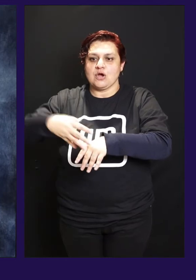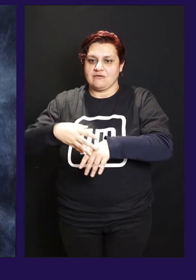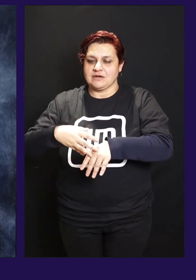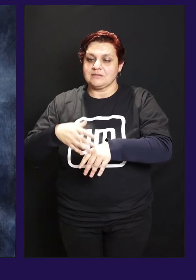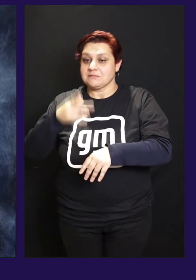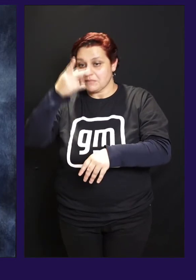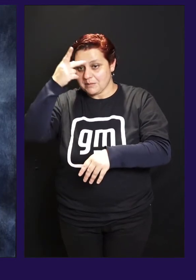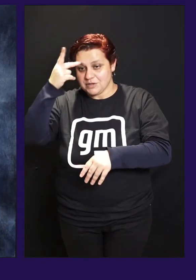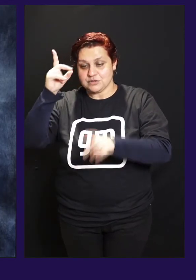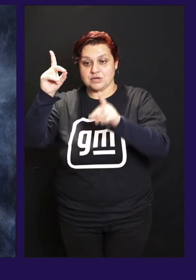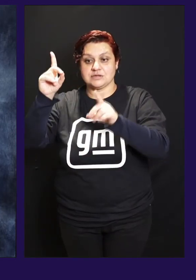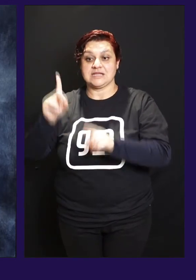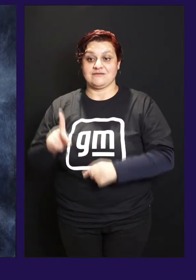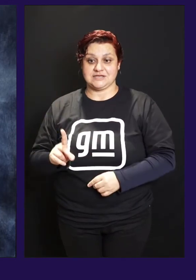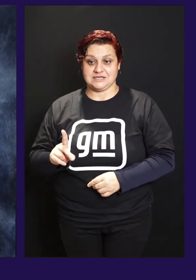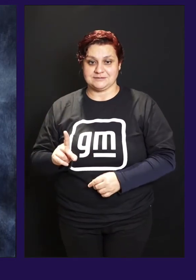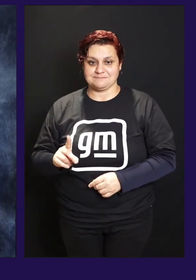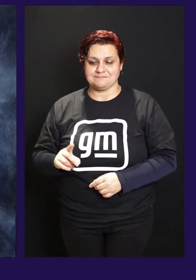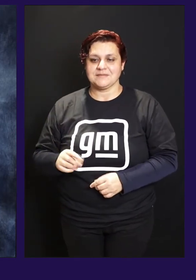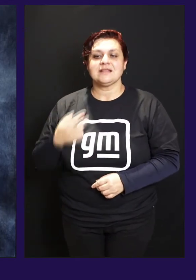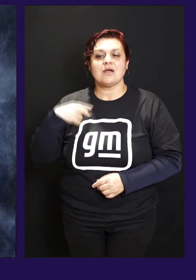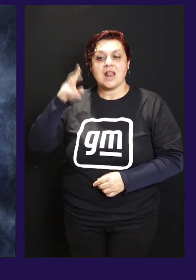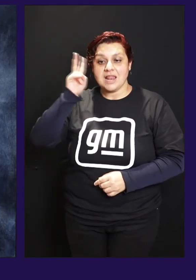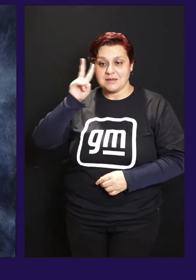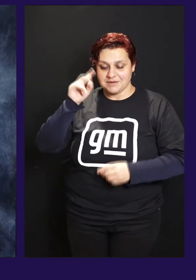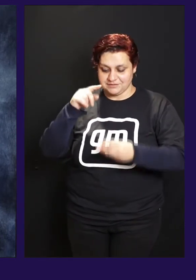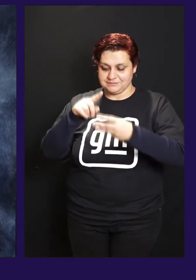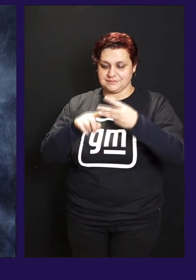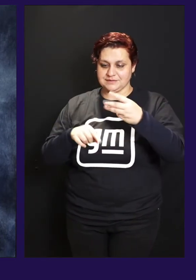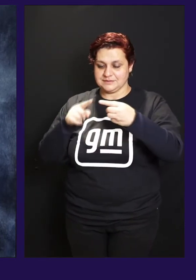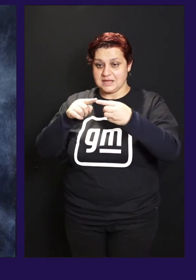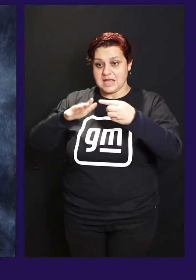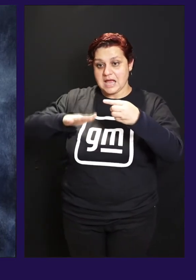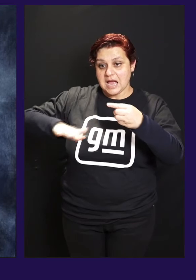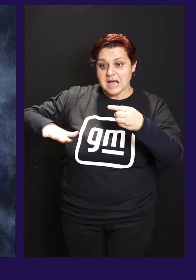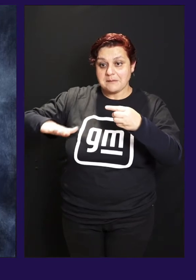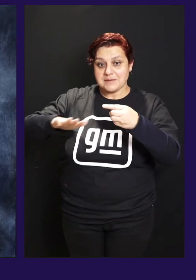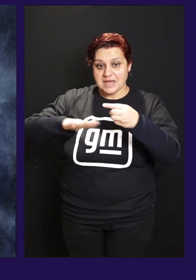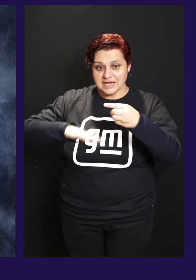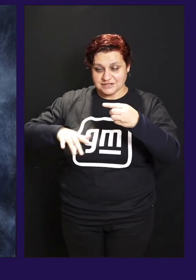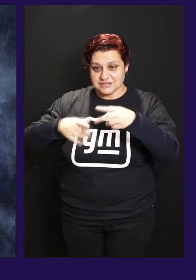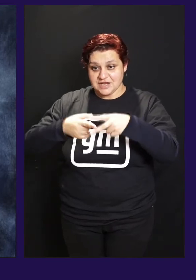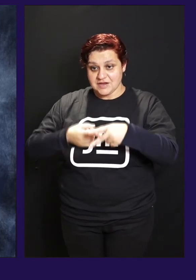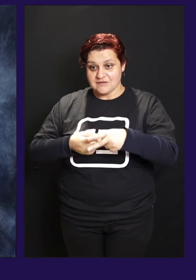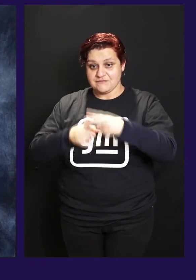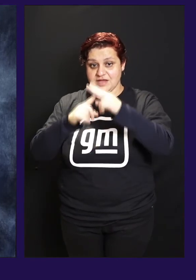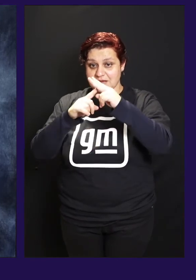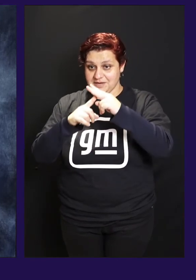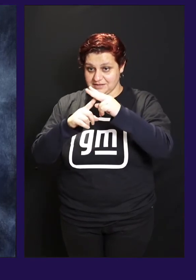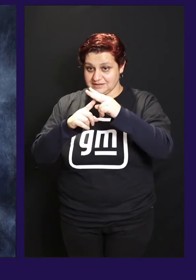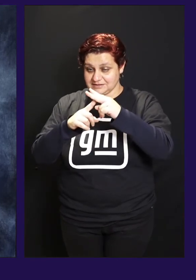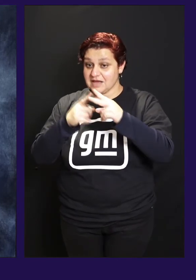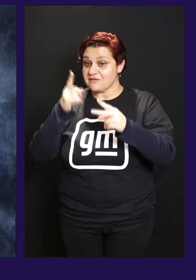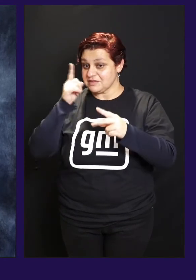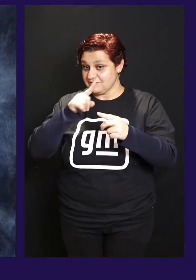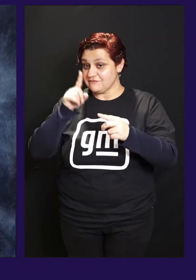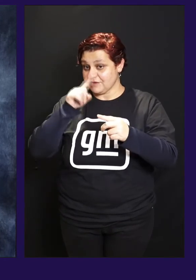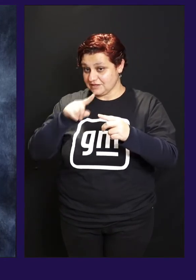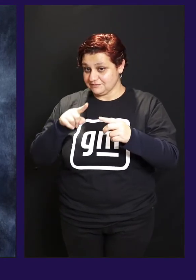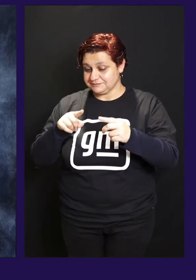elevador 32. O problema, como ele me destacou, era outro. Assim que ele selecionava o elevador, o sistema